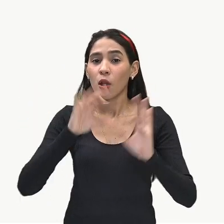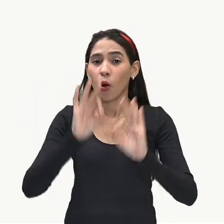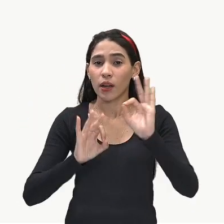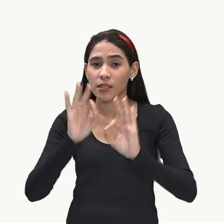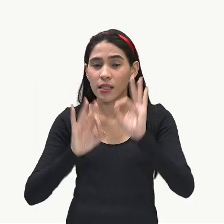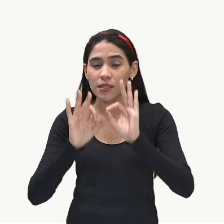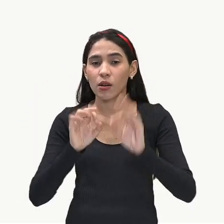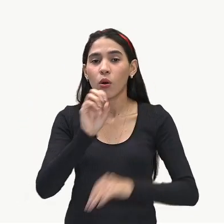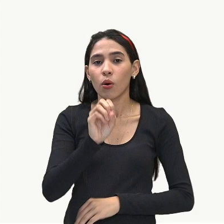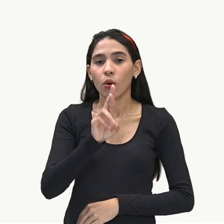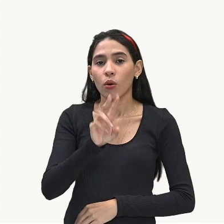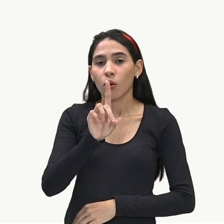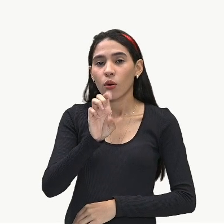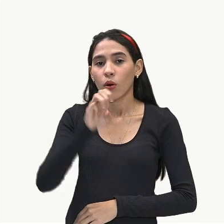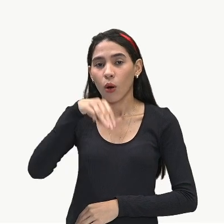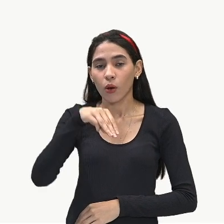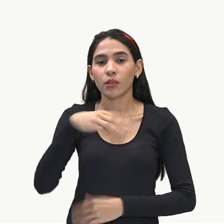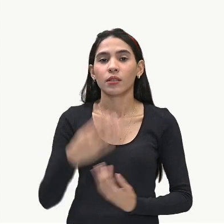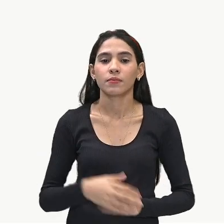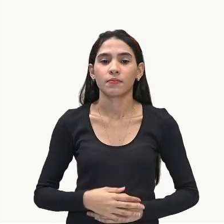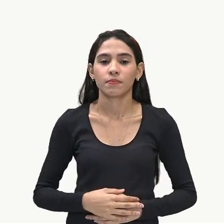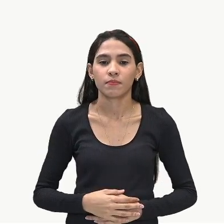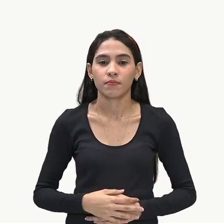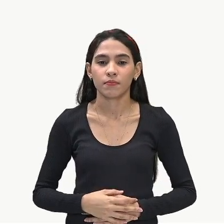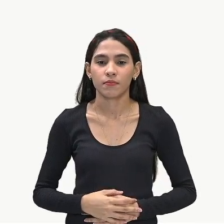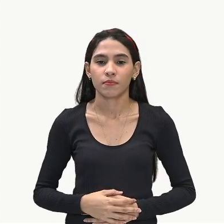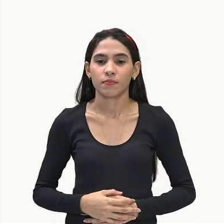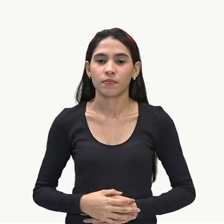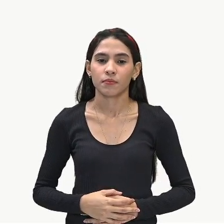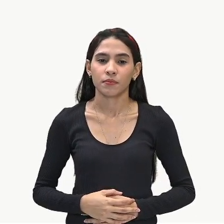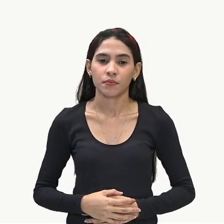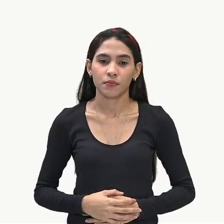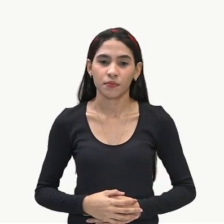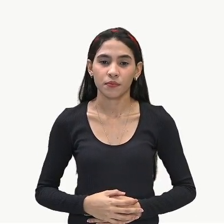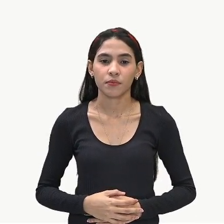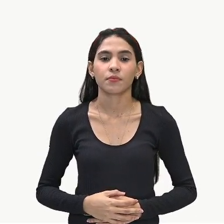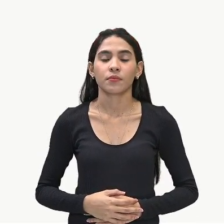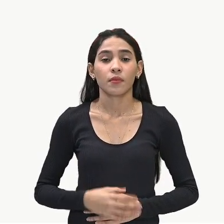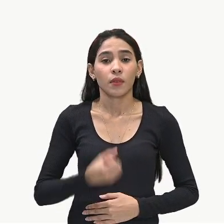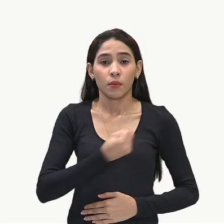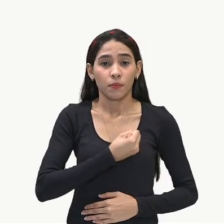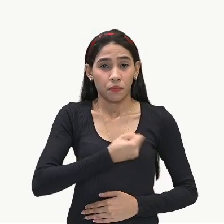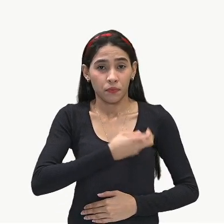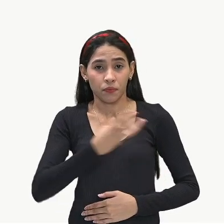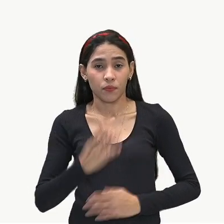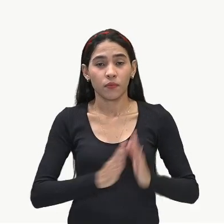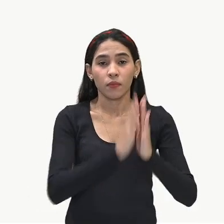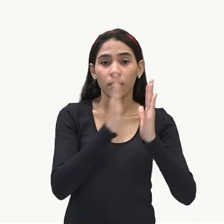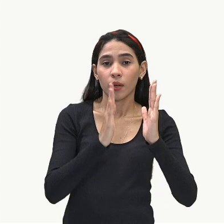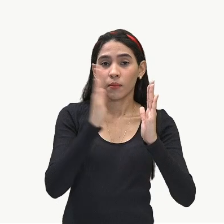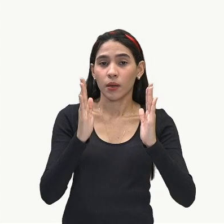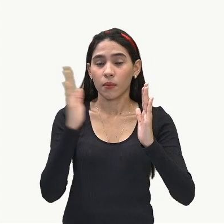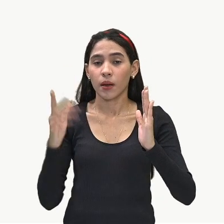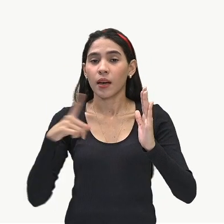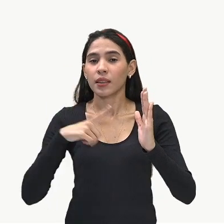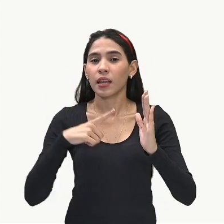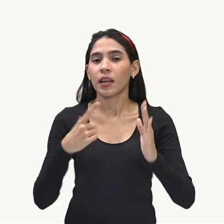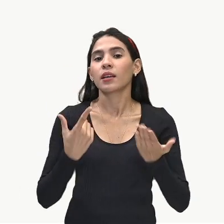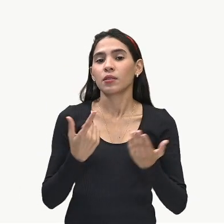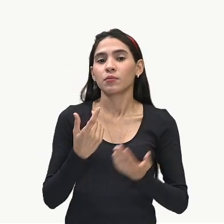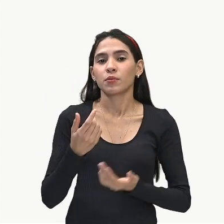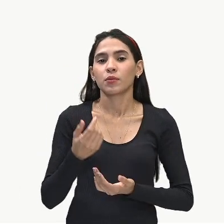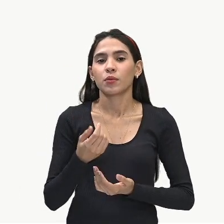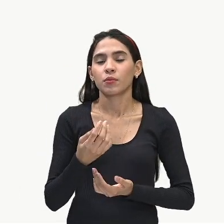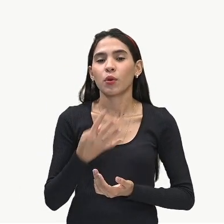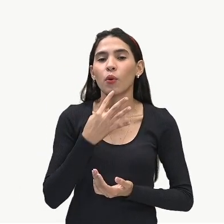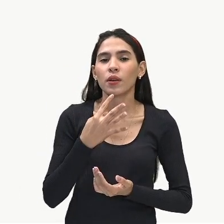E essa ordem geralmente é bem definida. Uma sequência contém o que conhecemos como lei